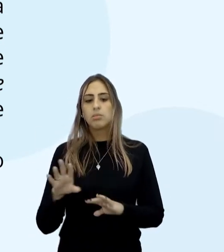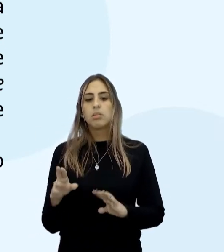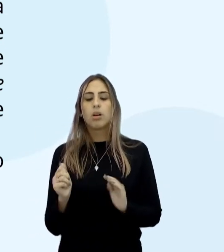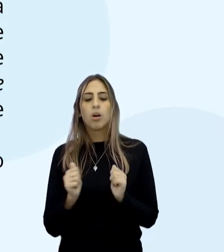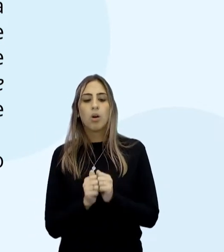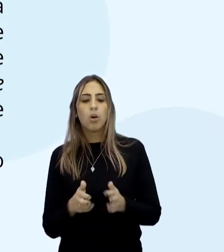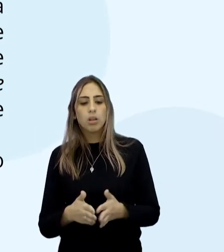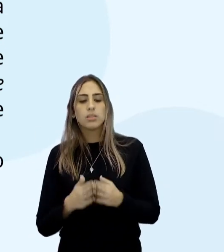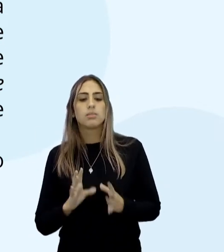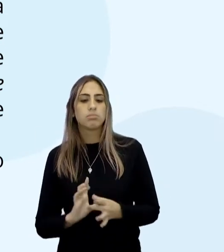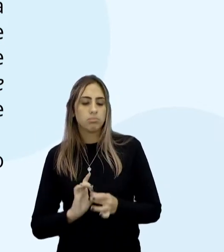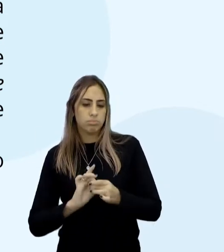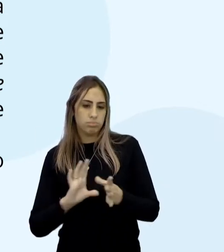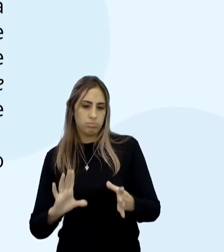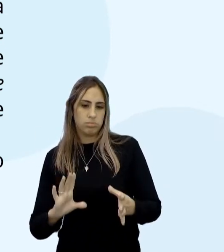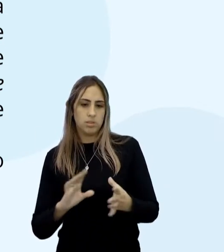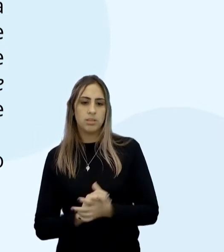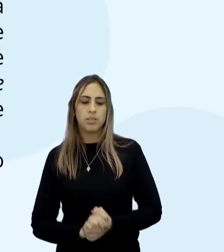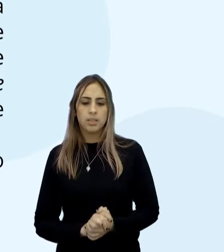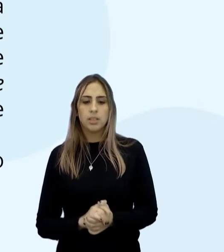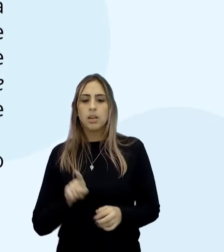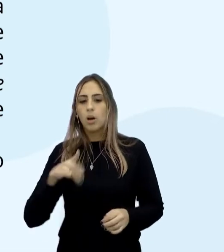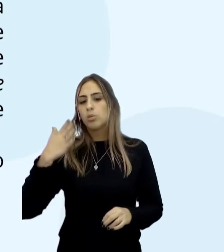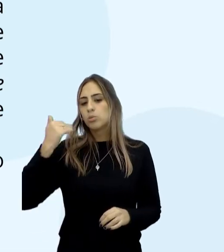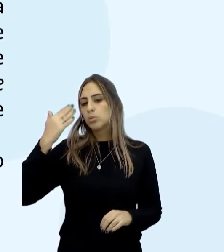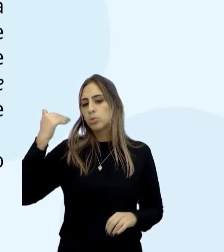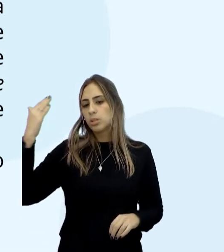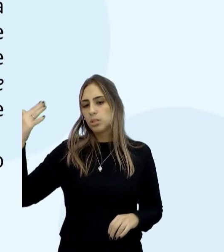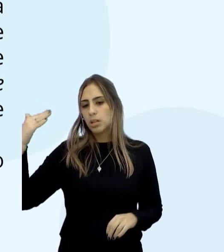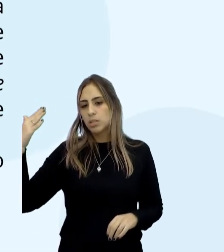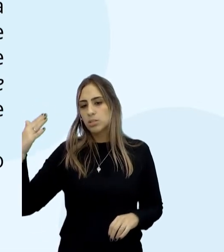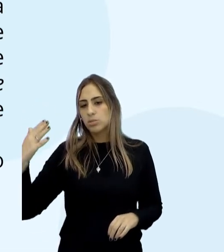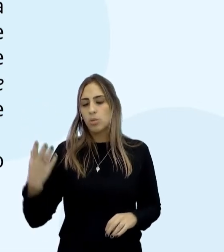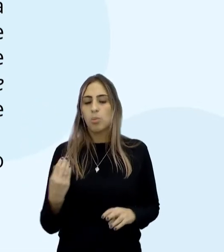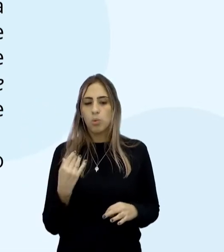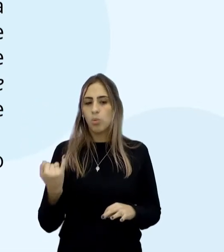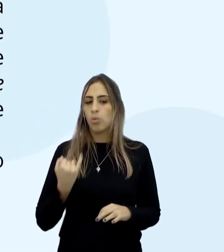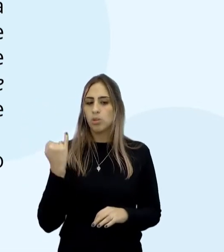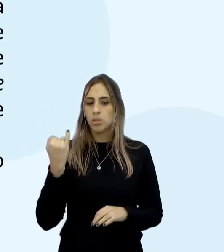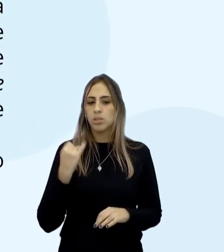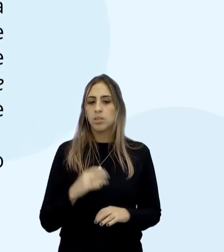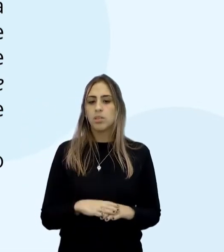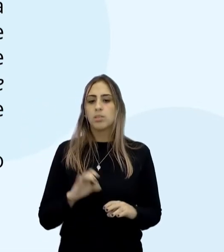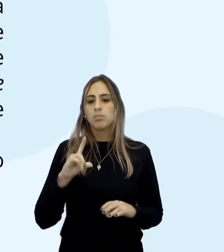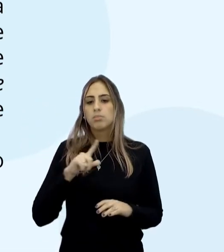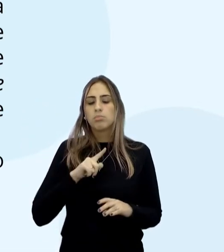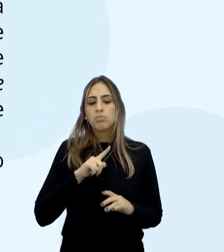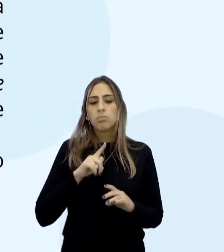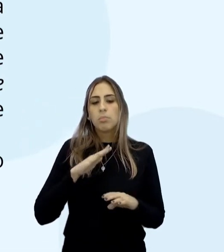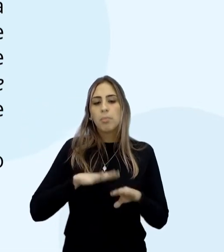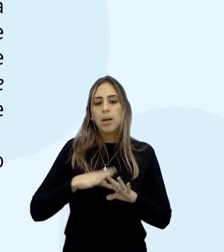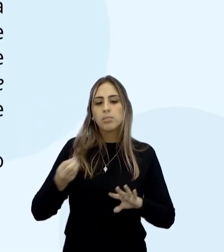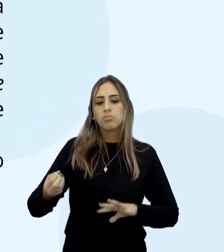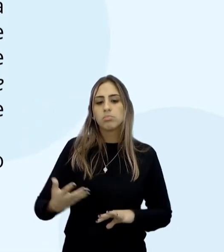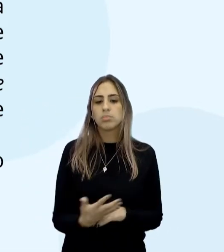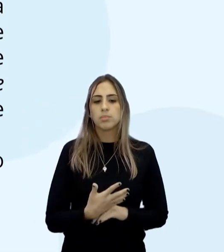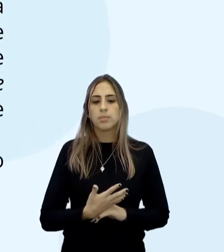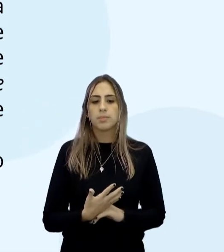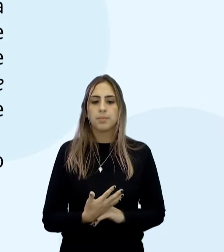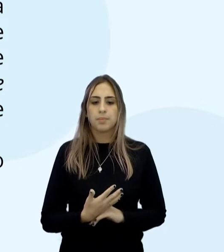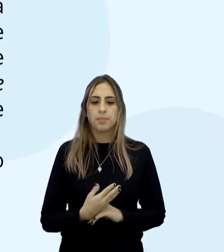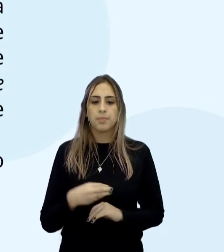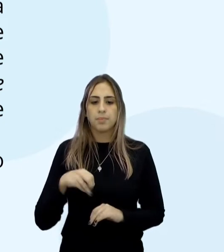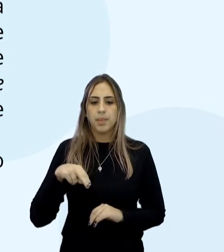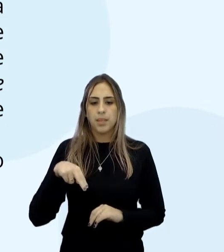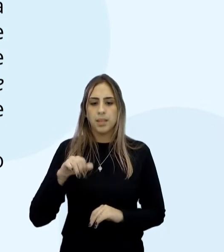licença livre. Foi um sucesso tremendo. Sua tirinha mais recente, Mimi and